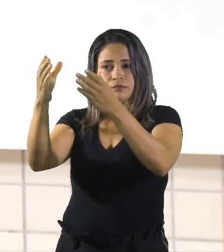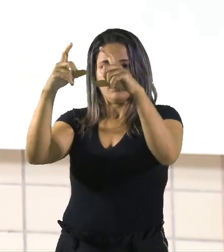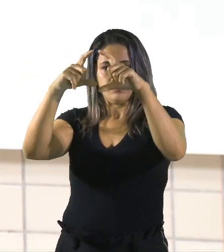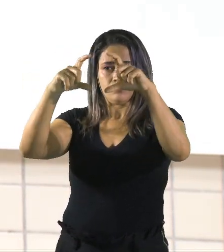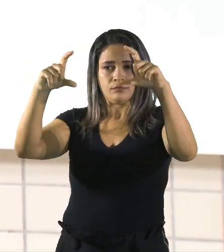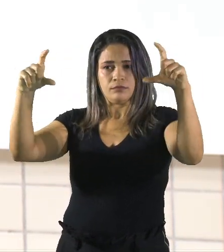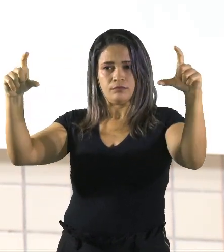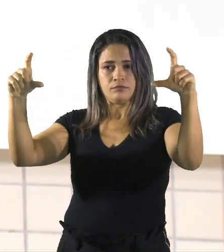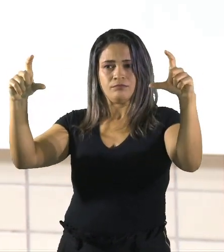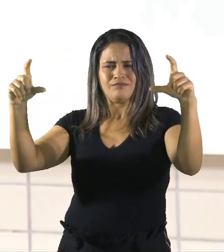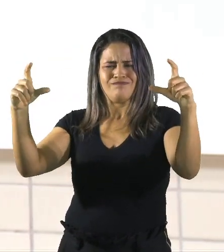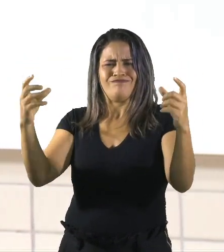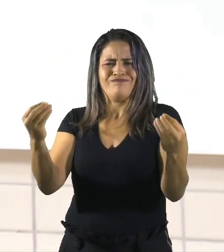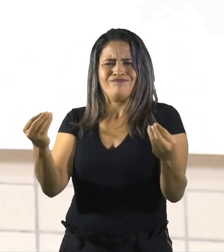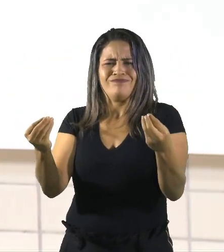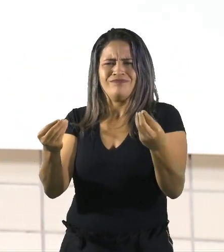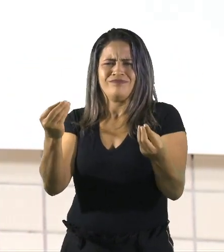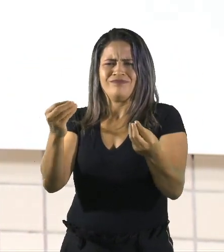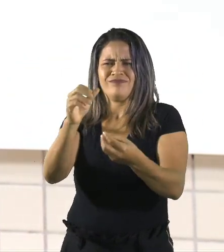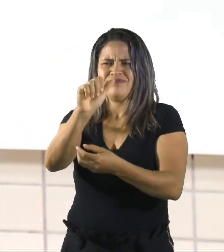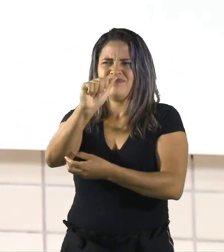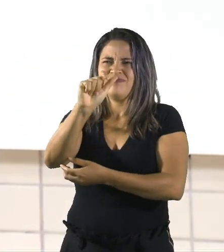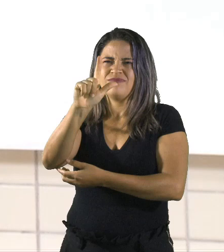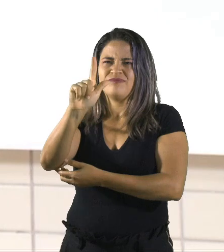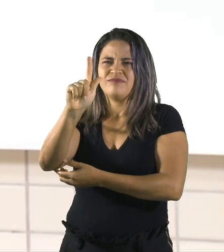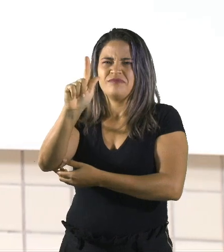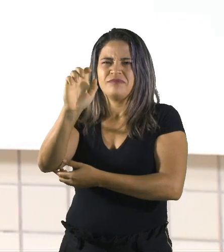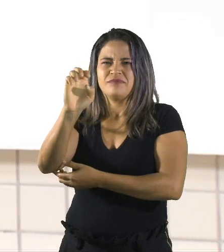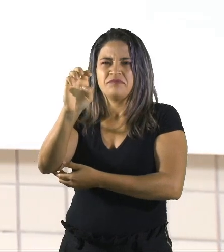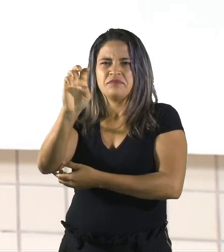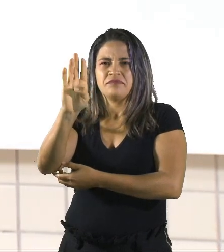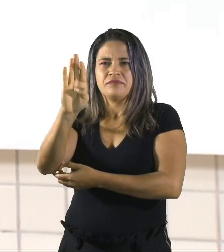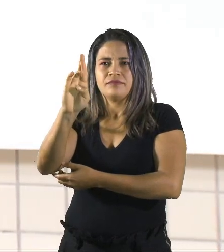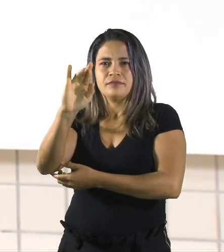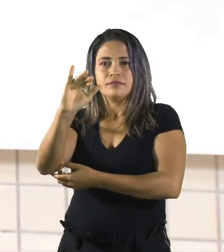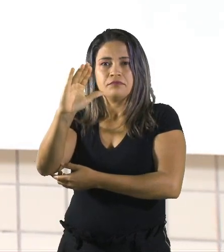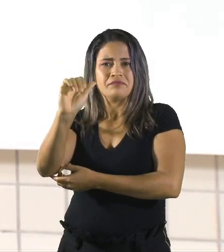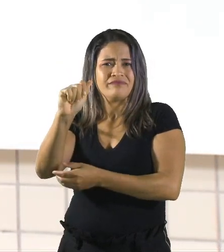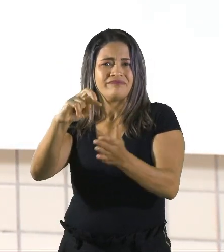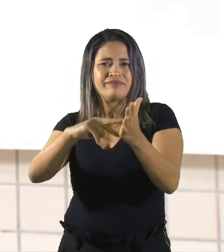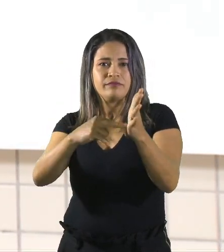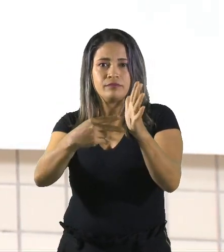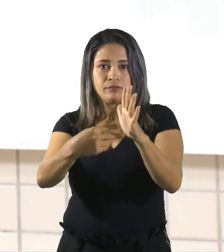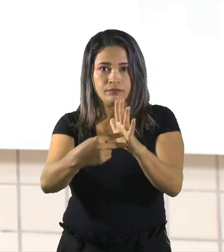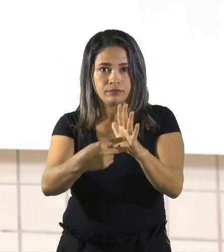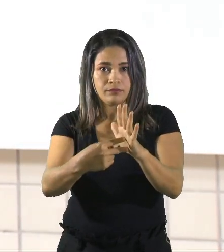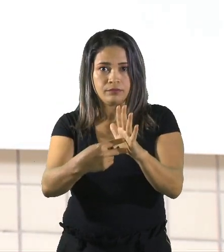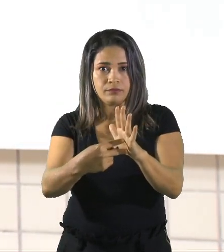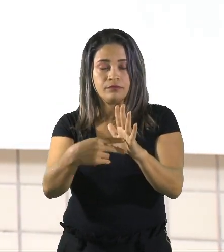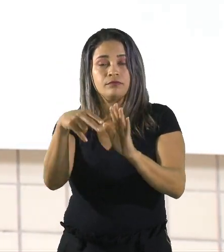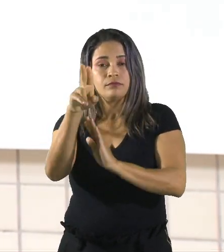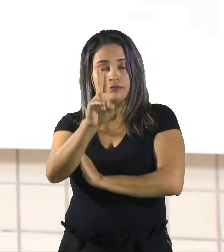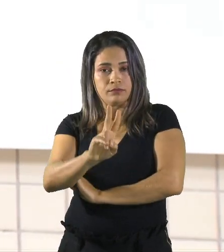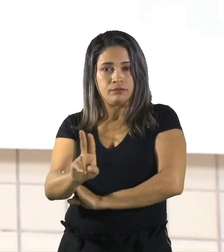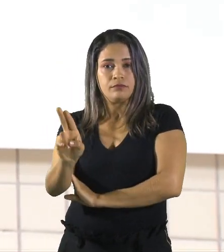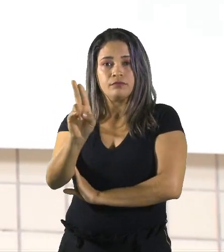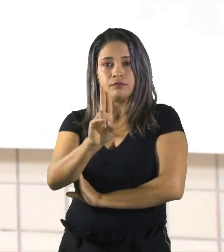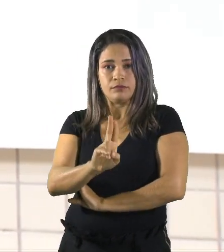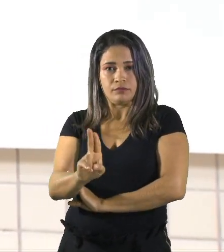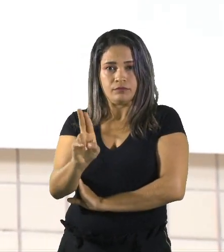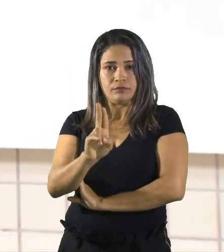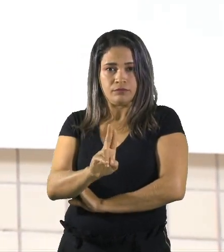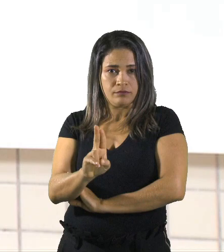algebricamente. Aí você fala, pô, mas esse algebricamente quer dizer o quê? Significa que nós estamos utilizando, além